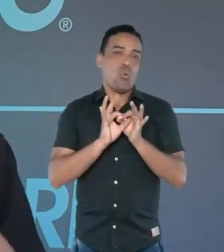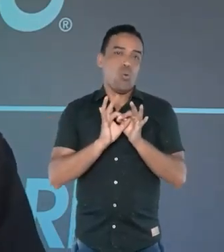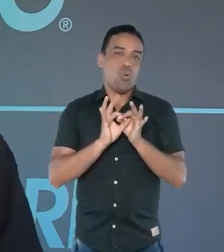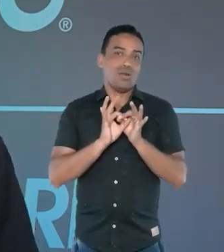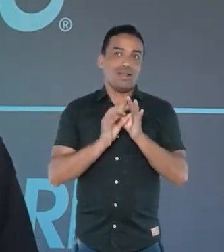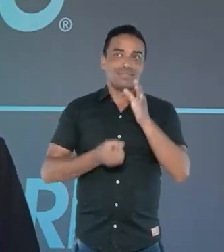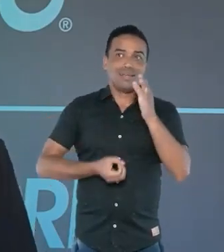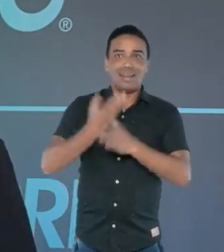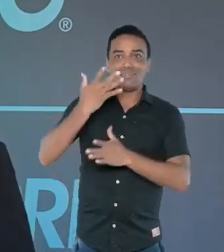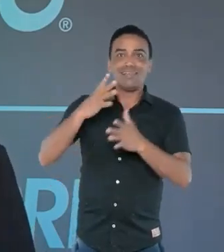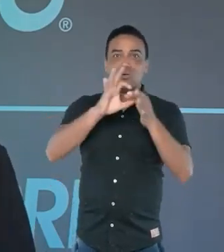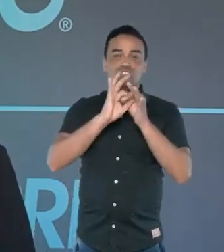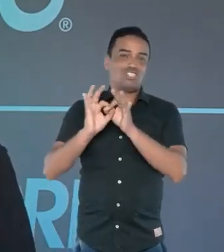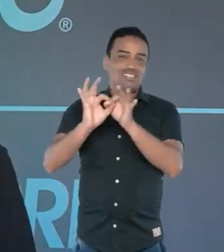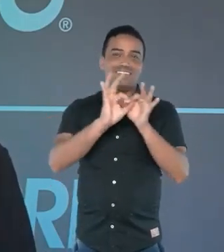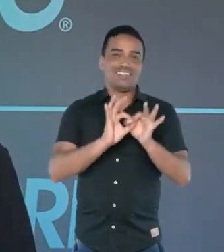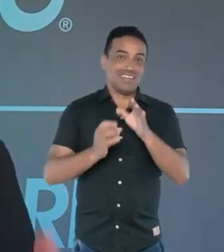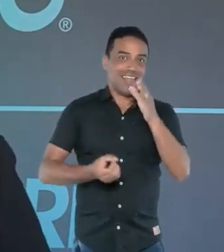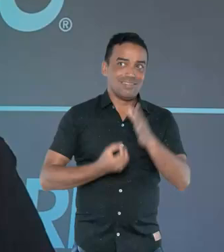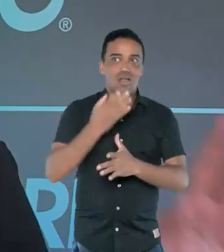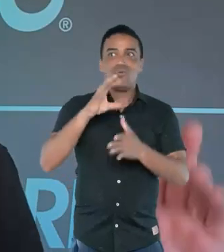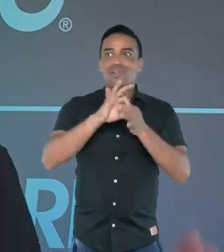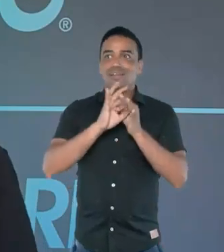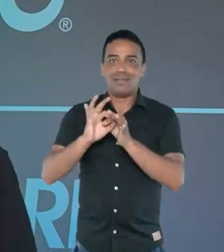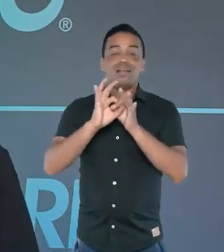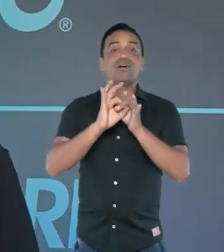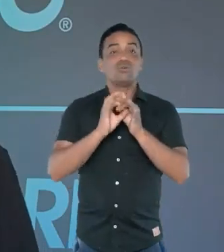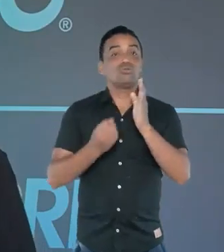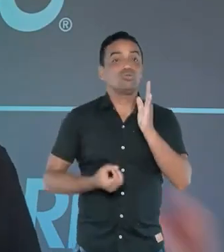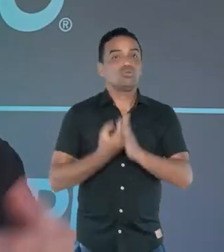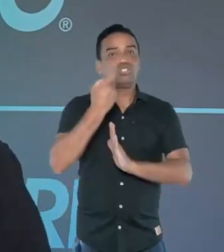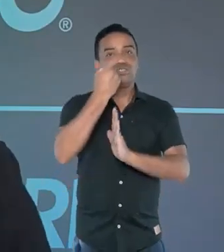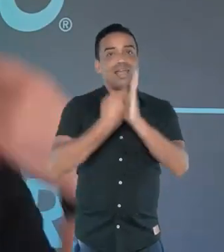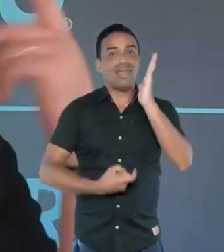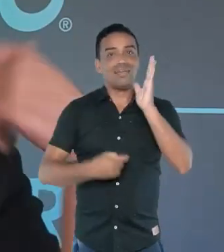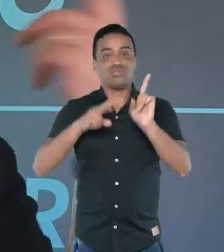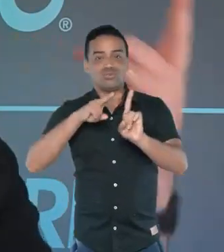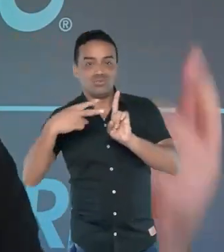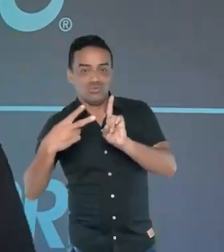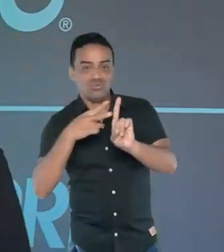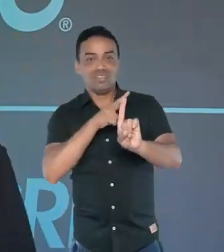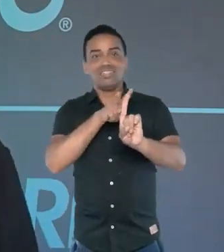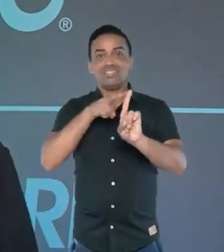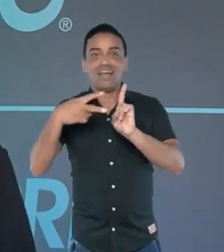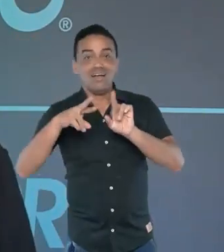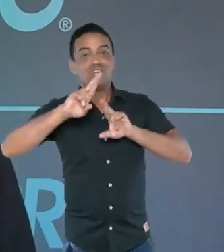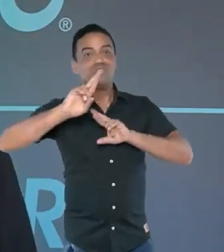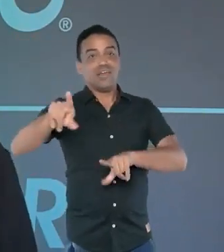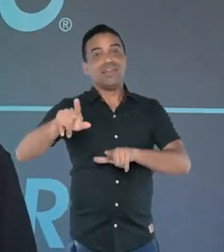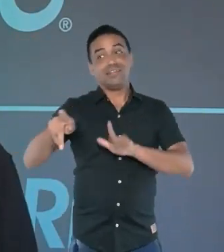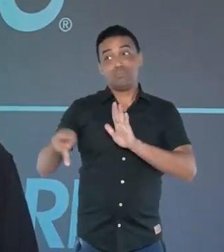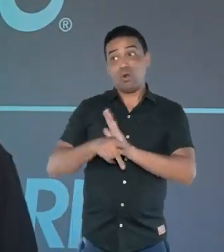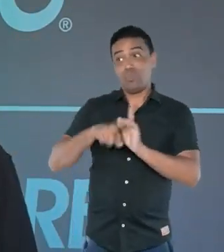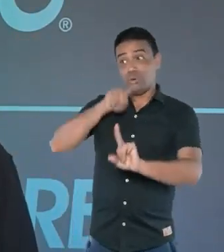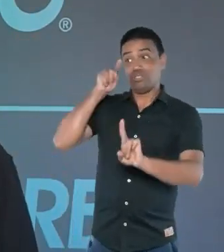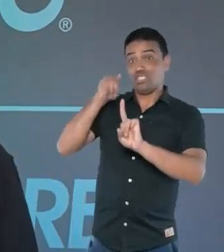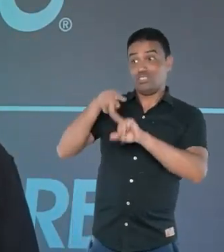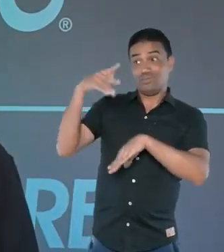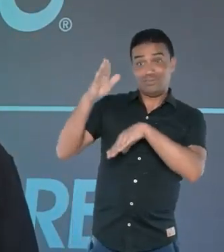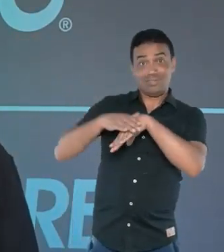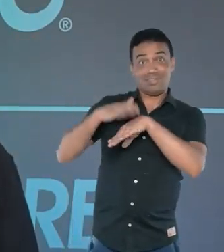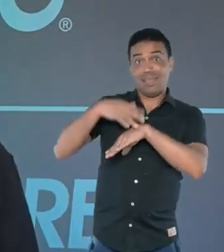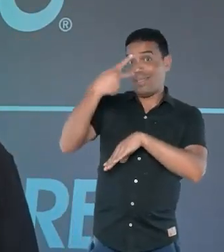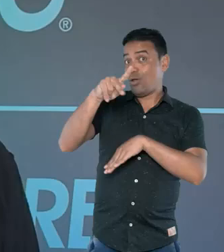nessa criação de conexões, assim, um novo texto surge, muitas vezes completamente diferente daquilo que você tinha imaginado,